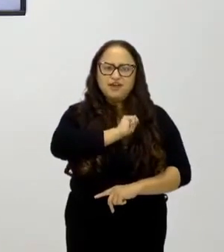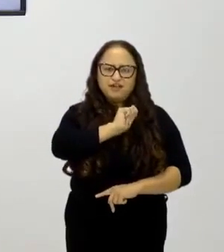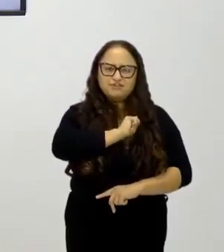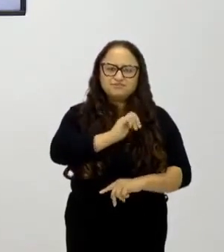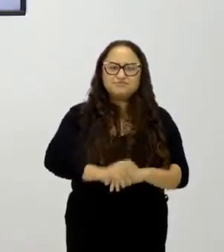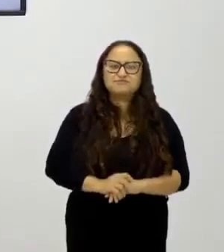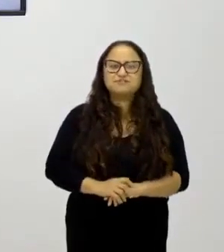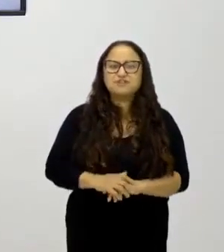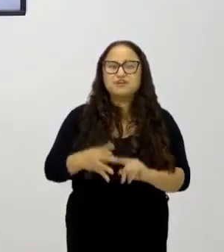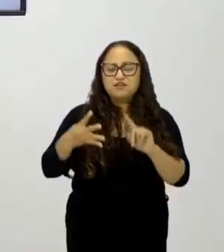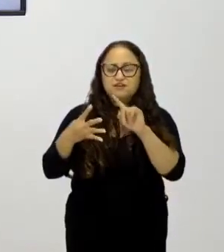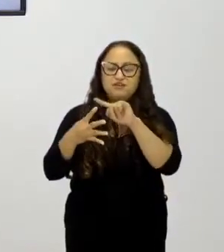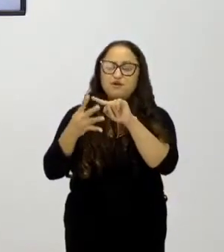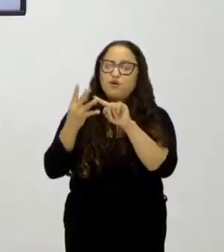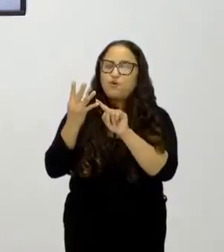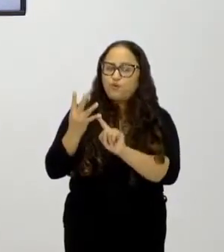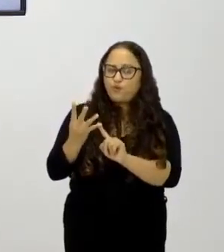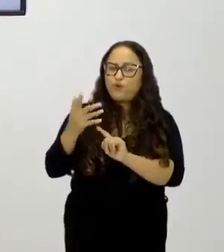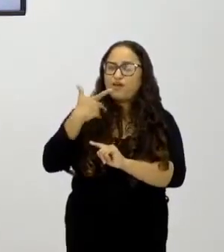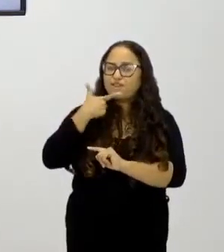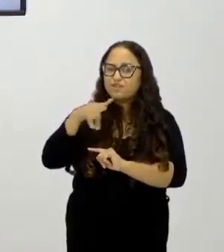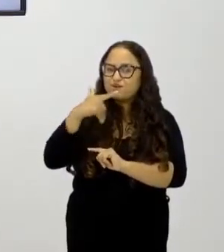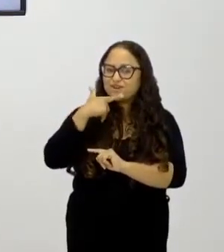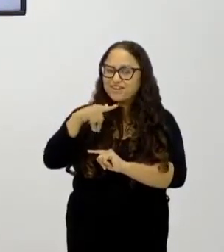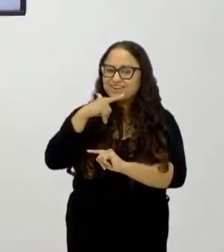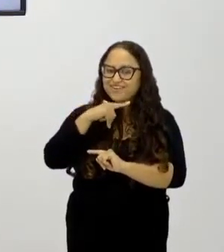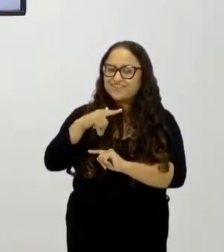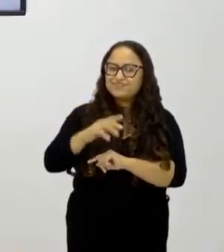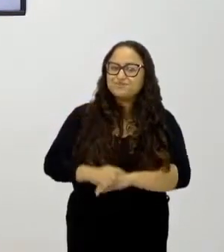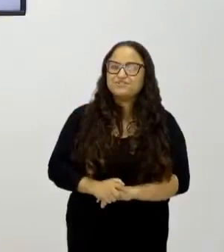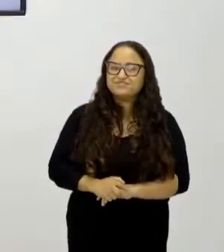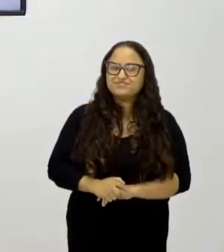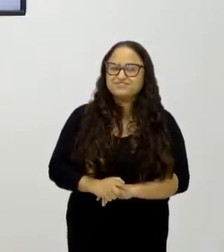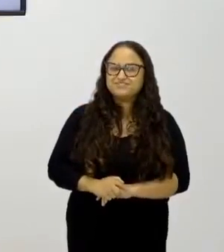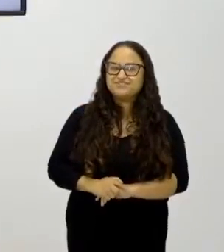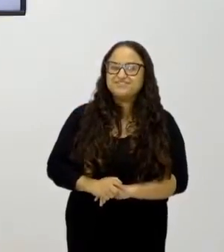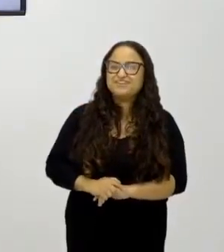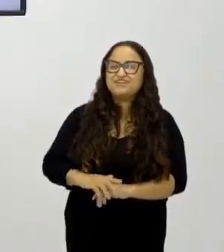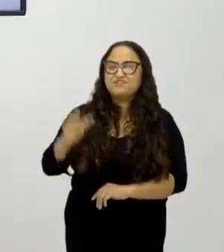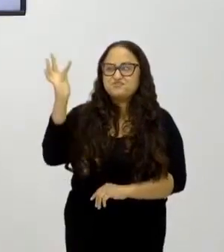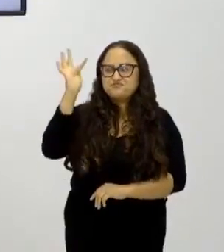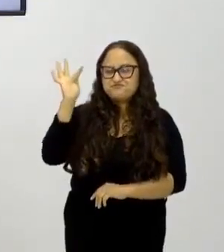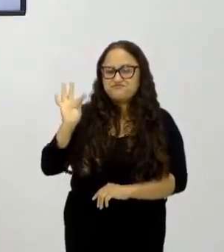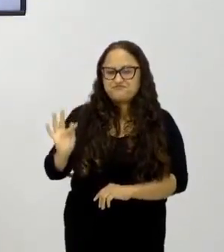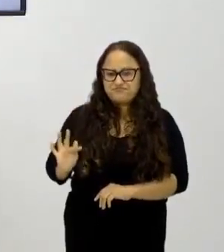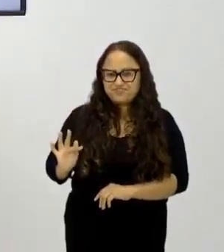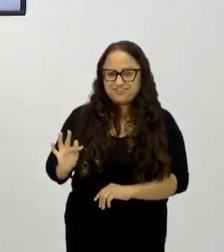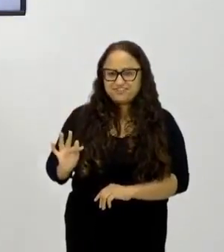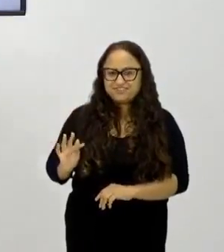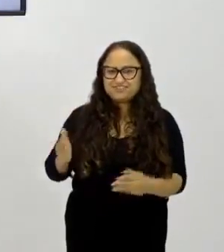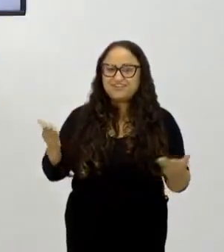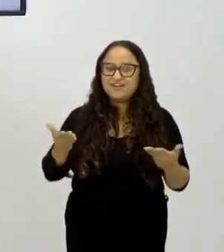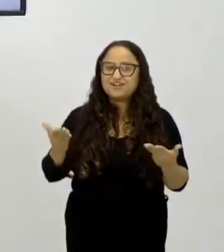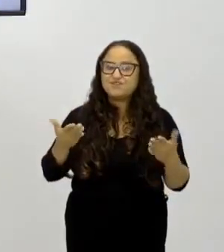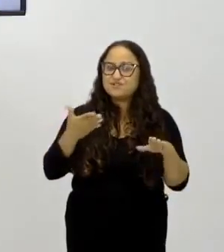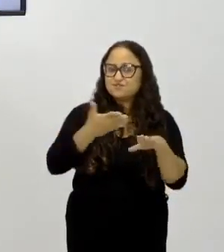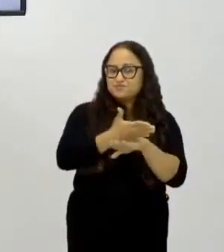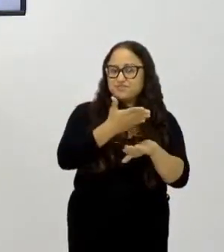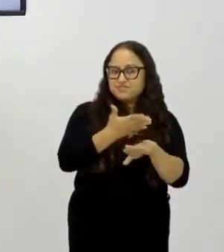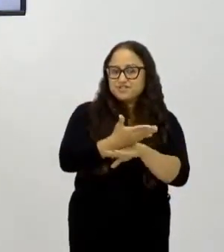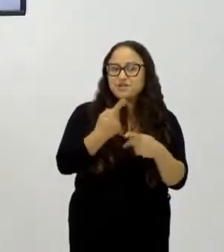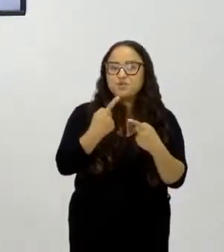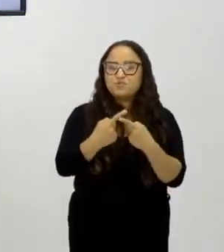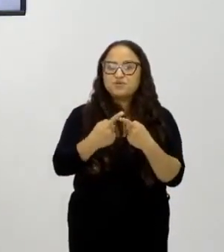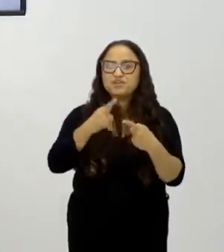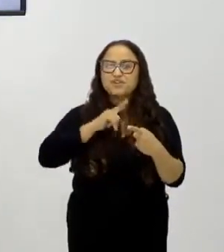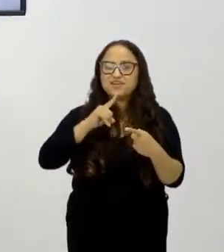ter 4 línguas trabalhando aí simultaneamente, né? A Fran agora não vai participar, porque o vídeo vai